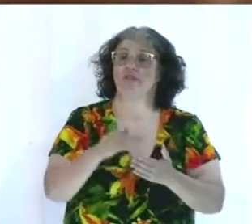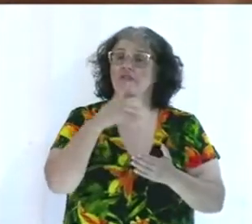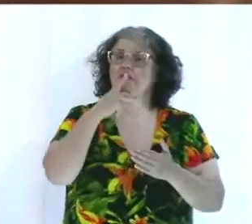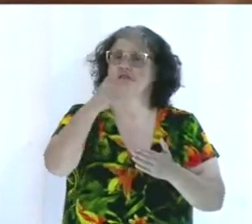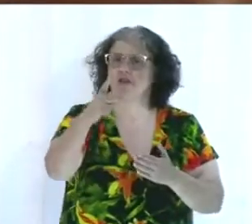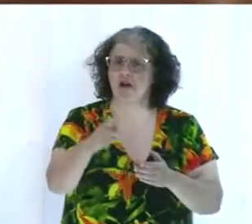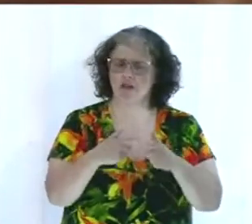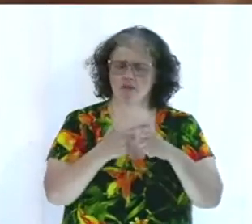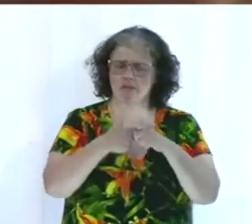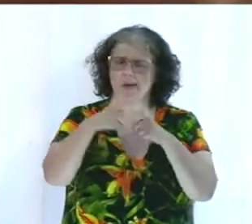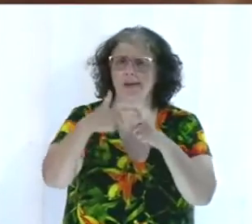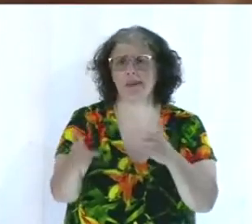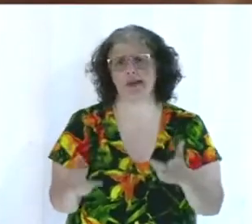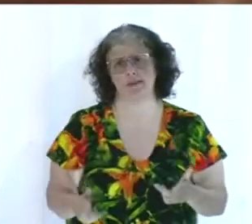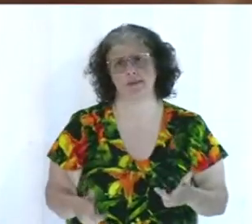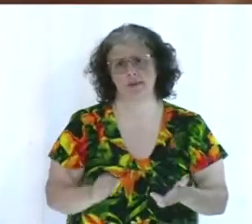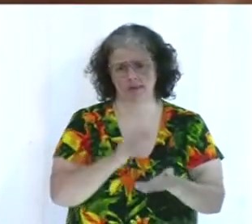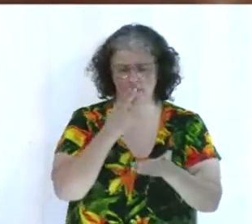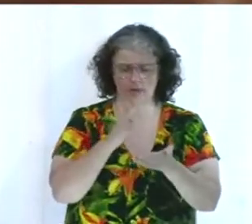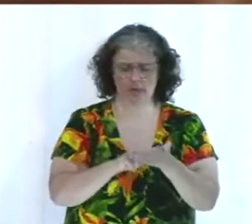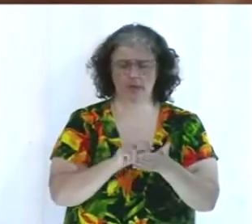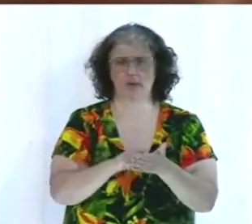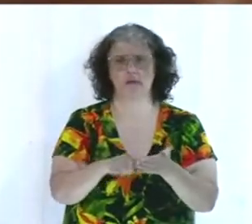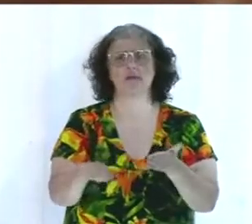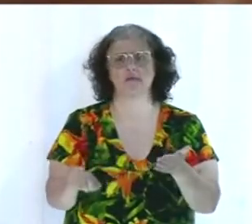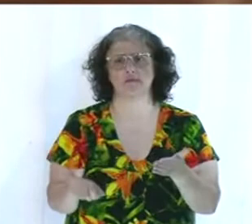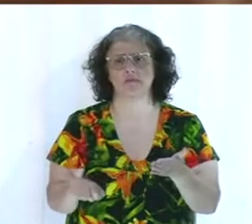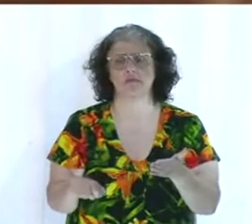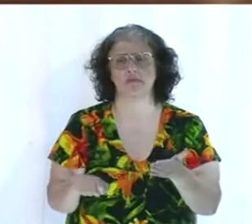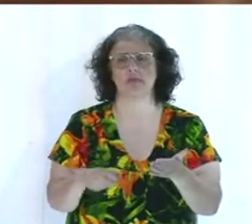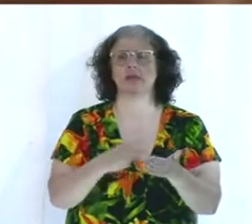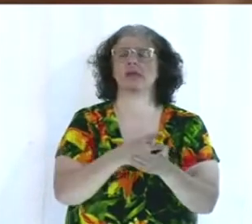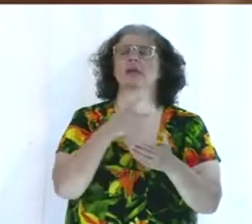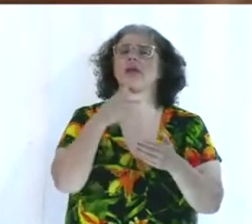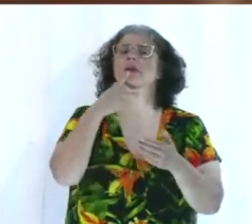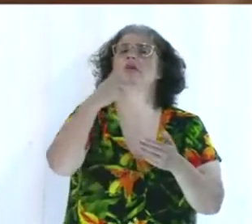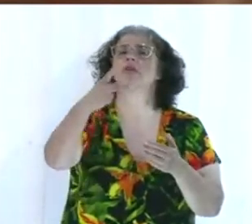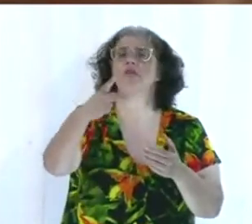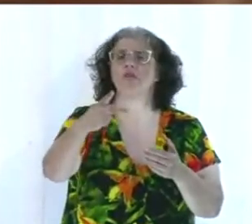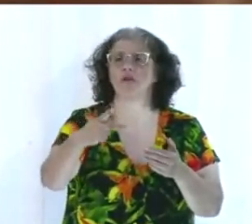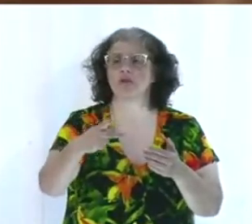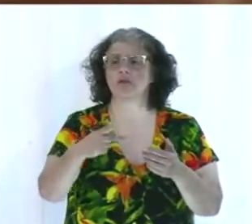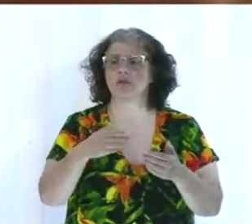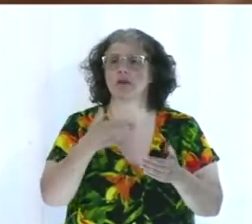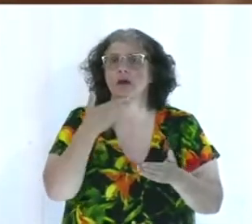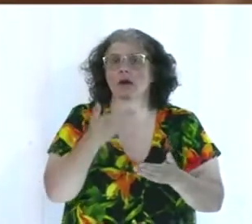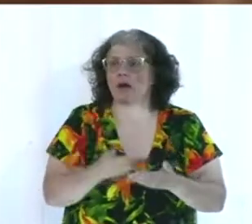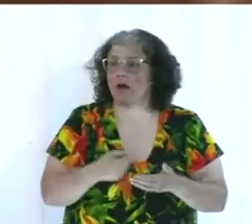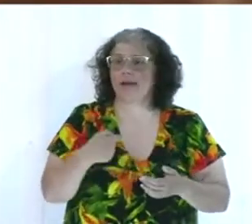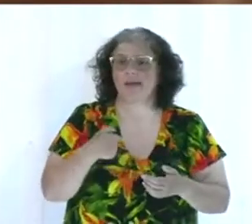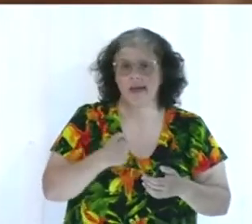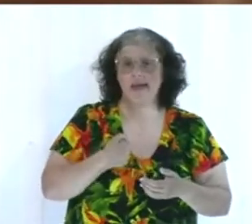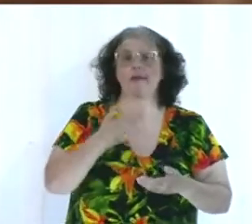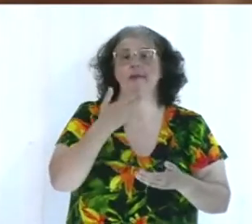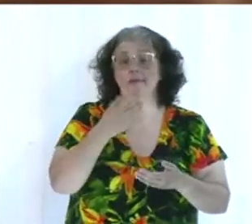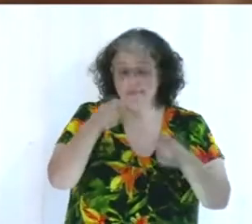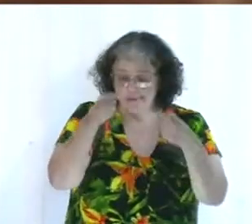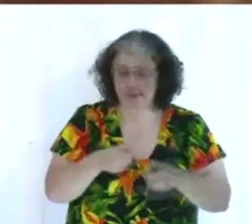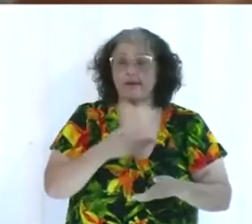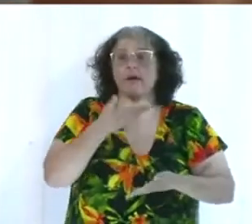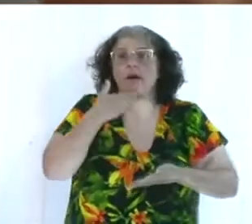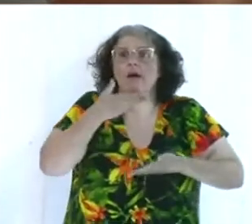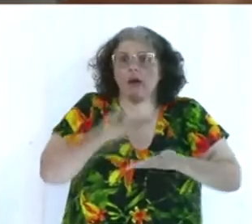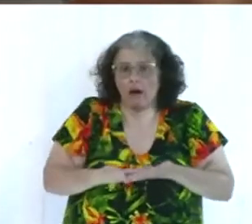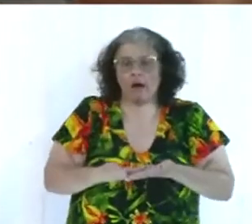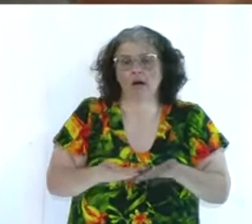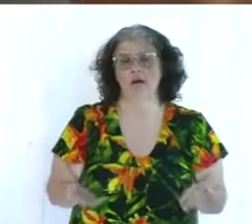pelo qual ele escreveu essa carta. E ele diz de forma certamente espantada: admira-me que estejais